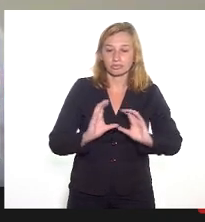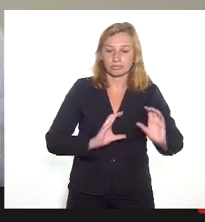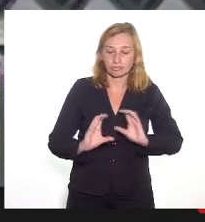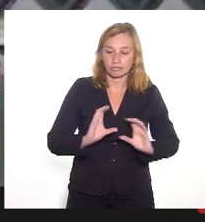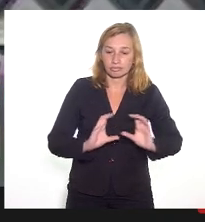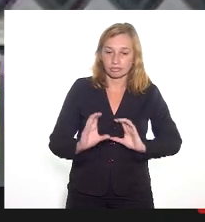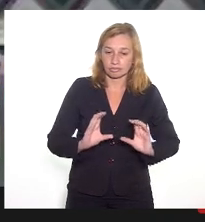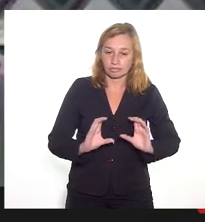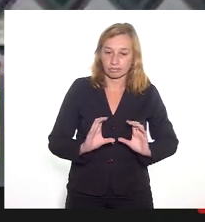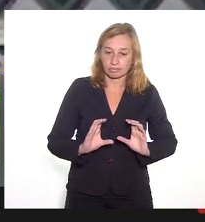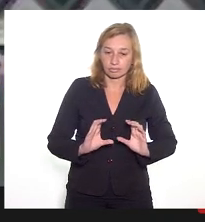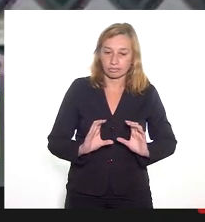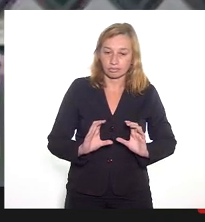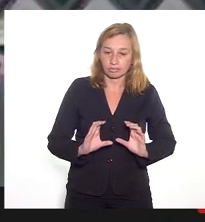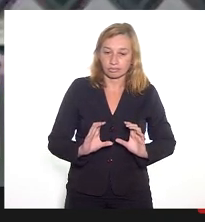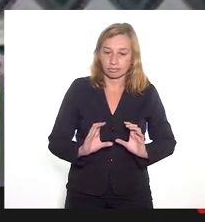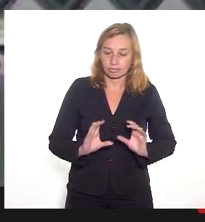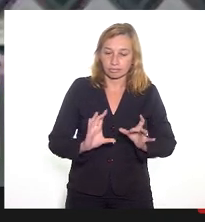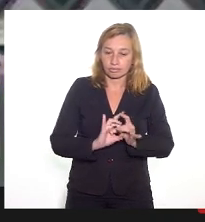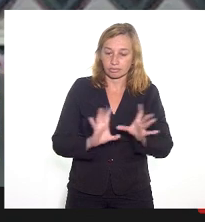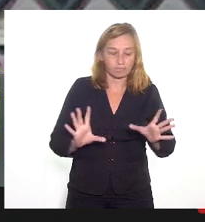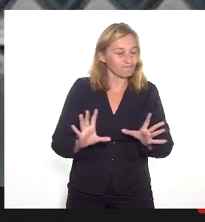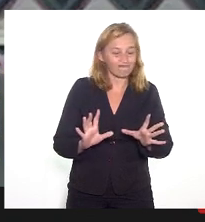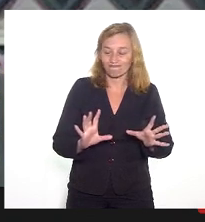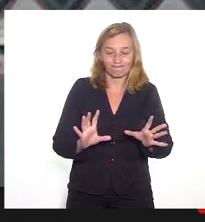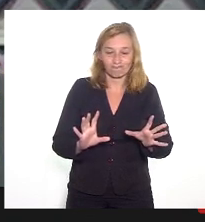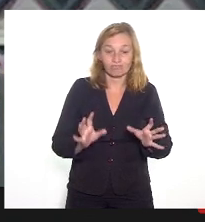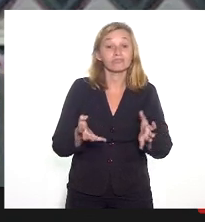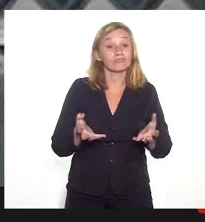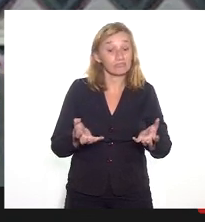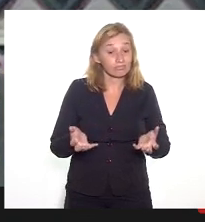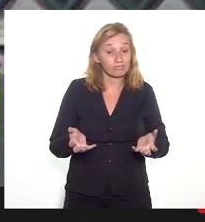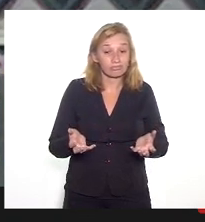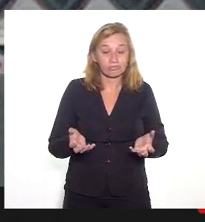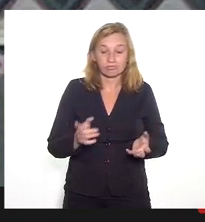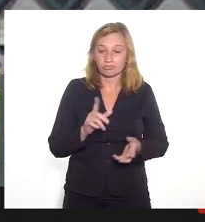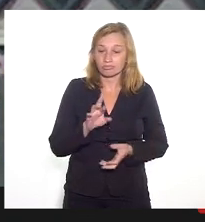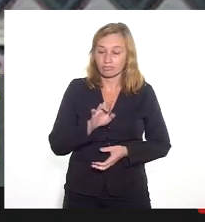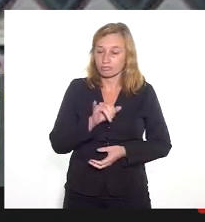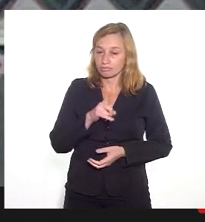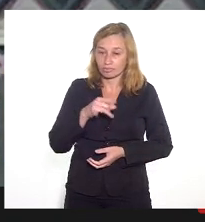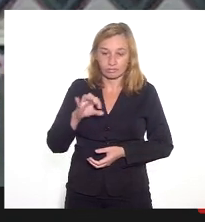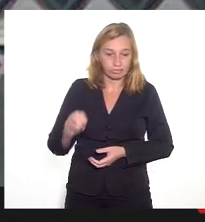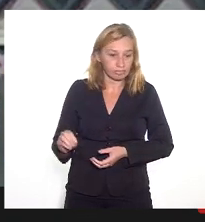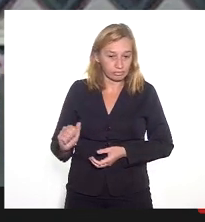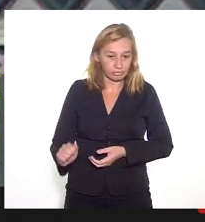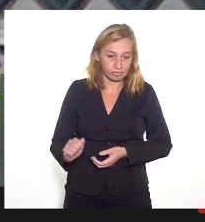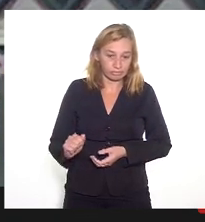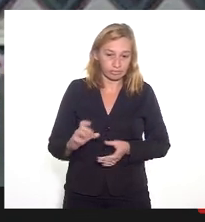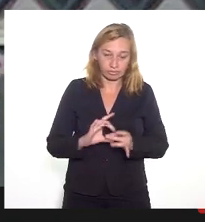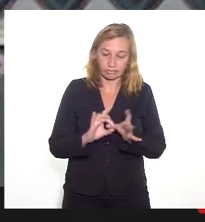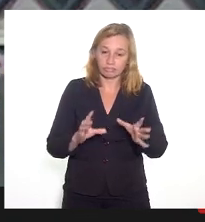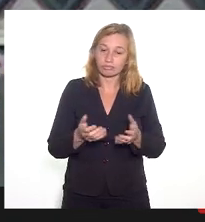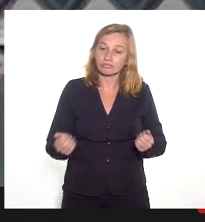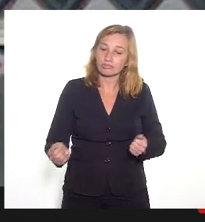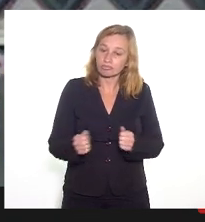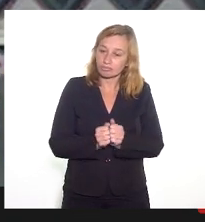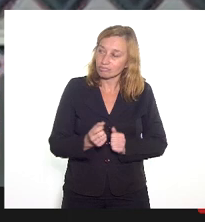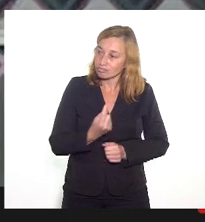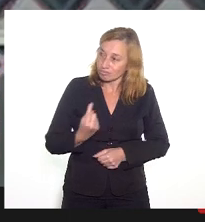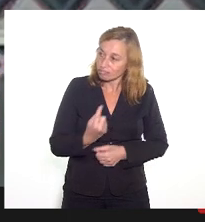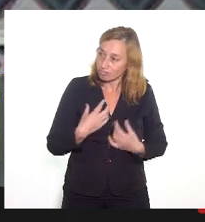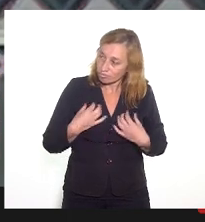sem comunicação democratizada, a gente não radicaliza a democracia. Então, contem com a gente,